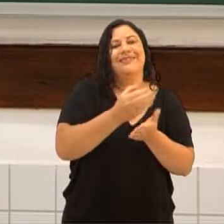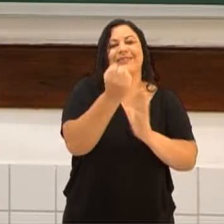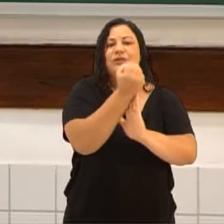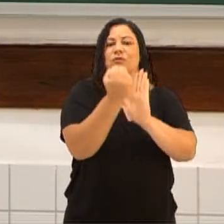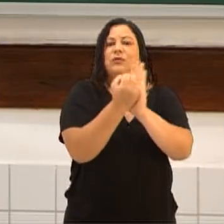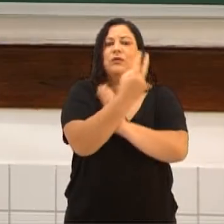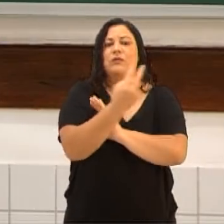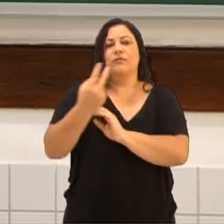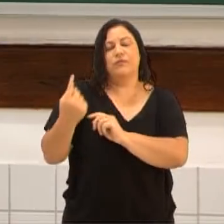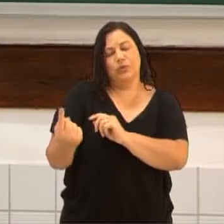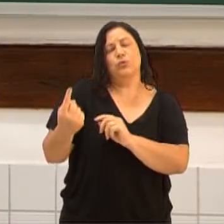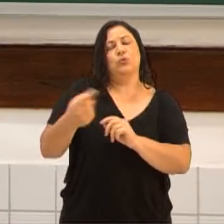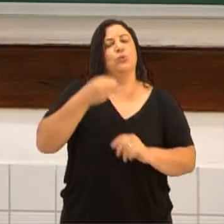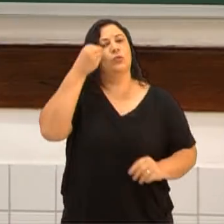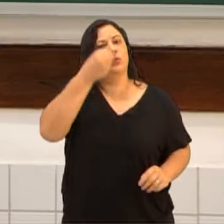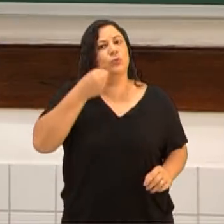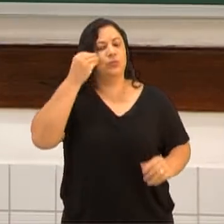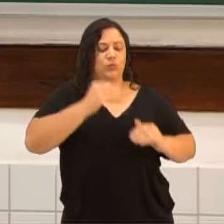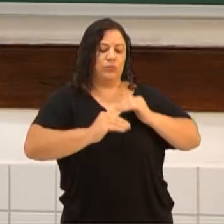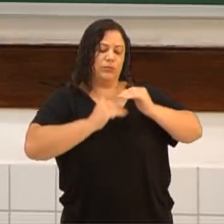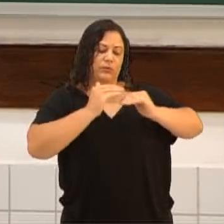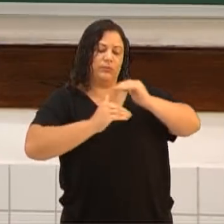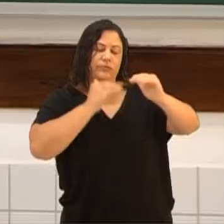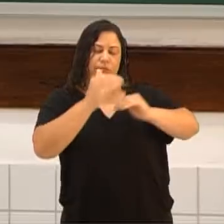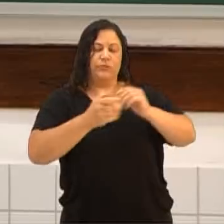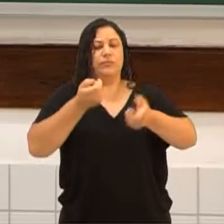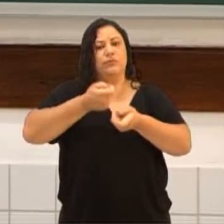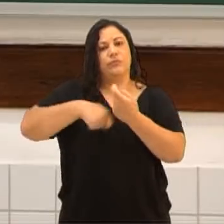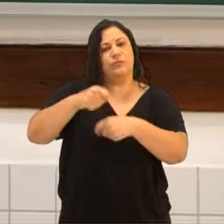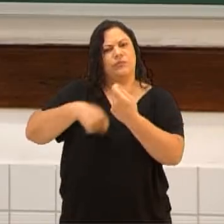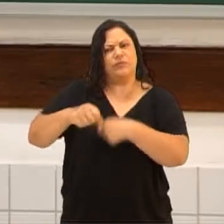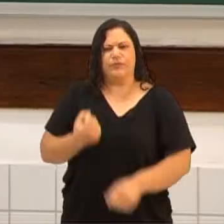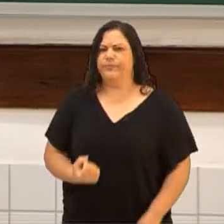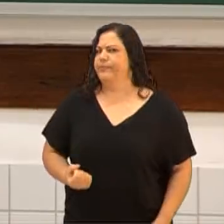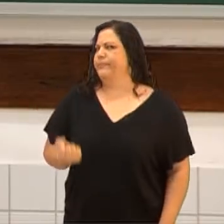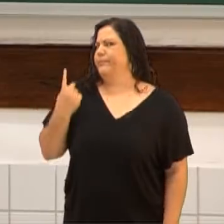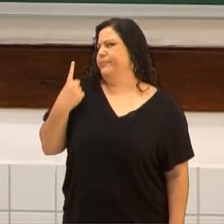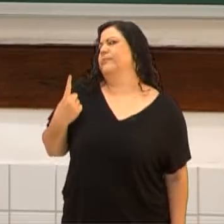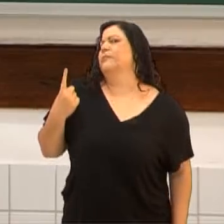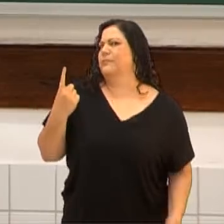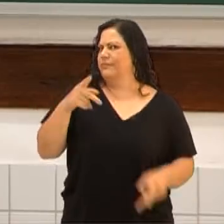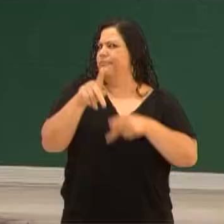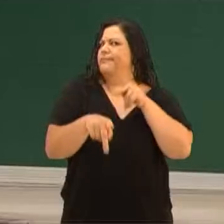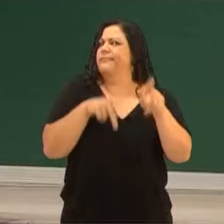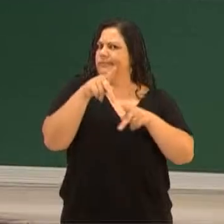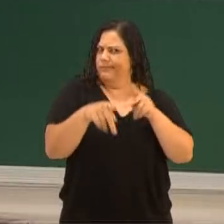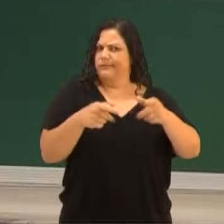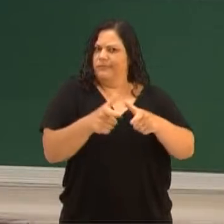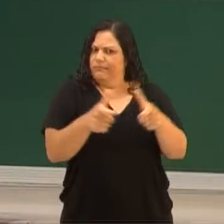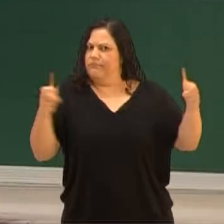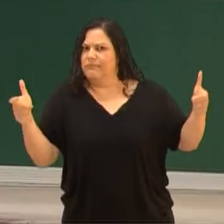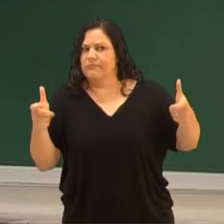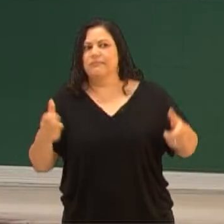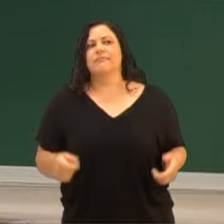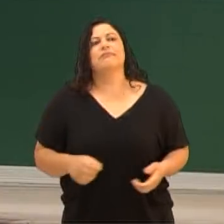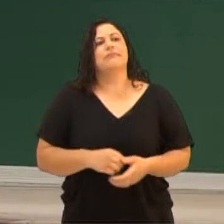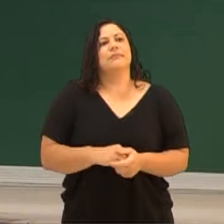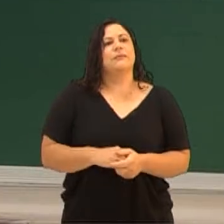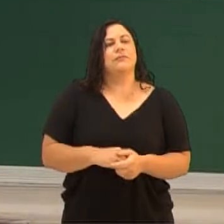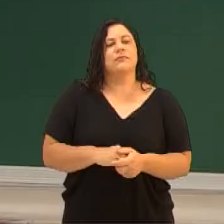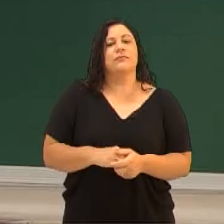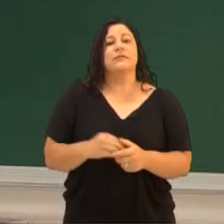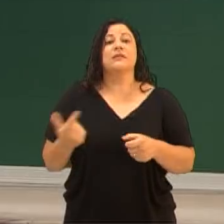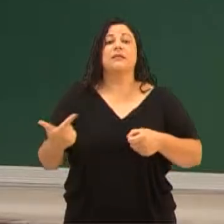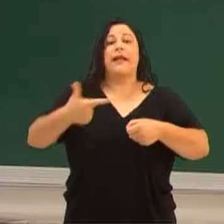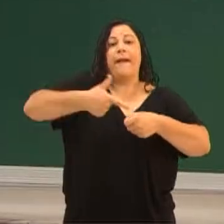crescimento econômico, nunca visto no continente africano, né? Causou até um estranhamento para a própria população. O aumento da demanda por